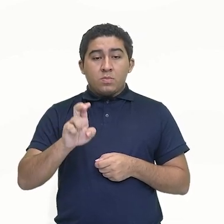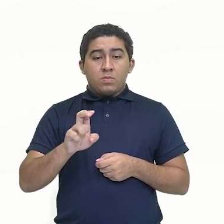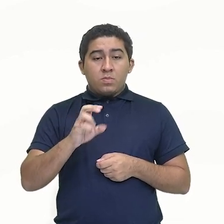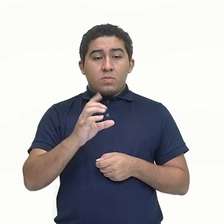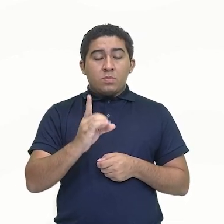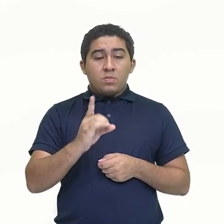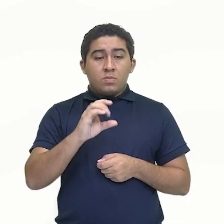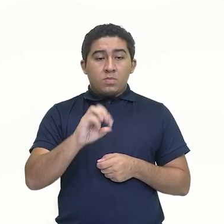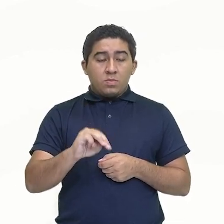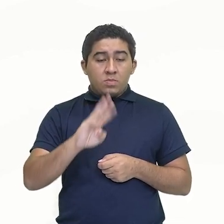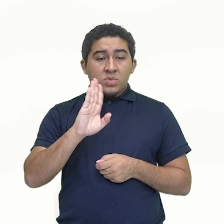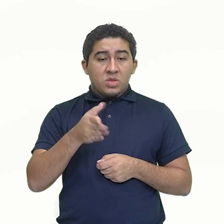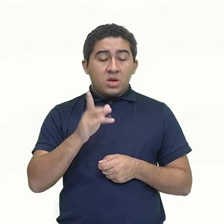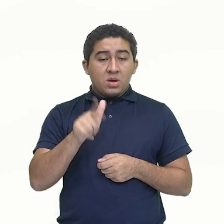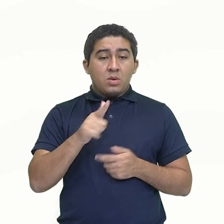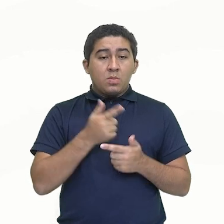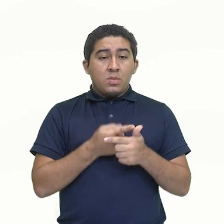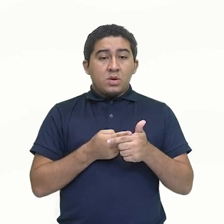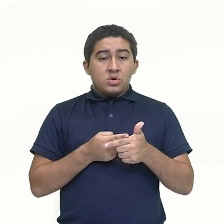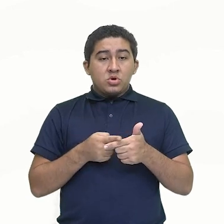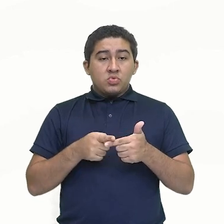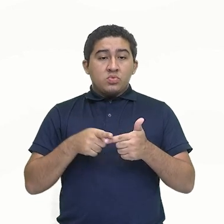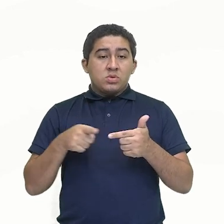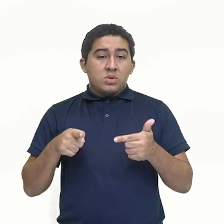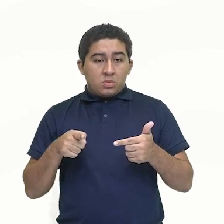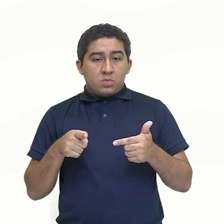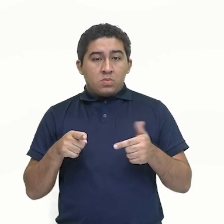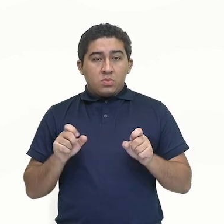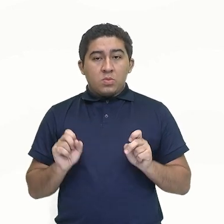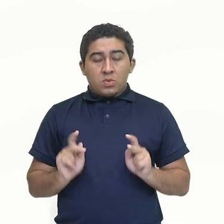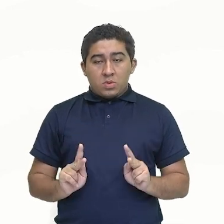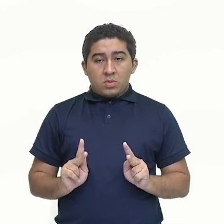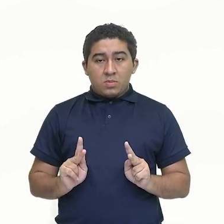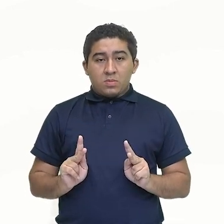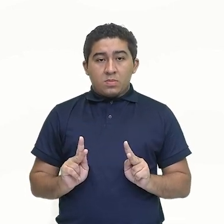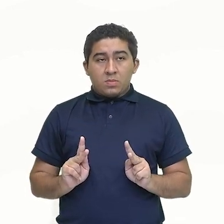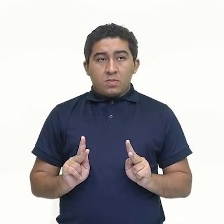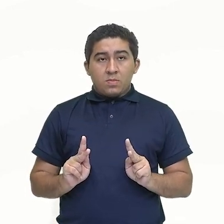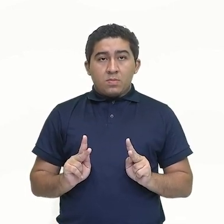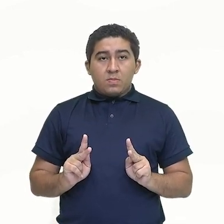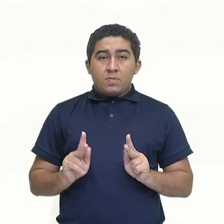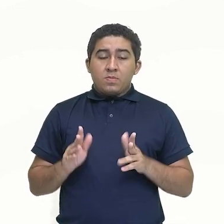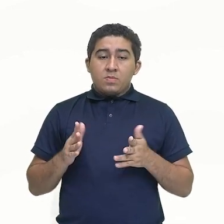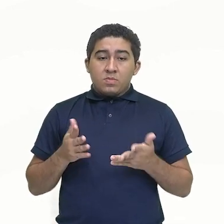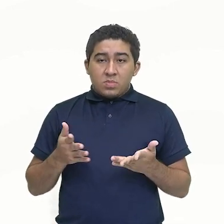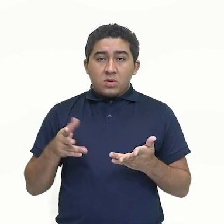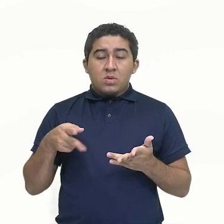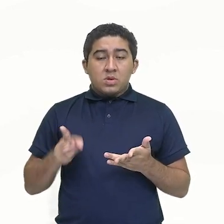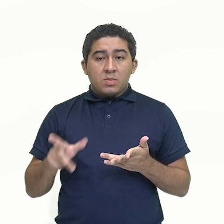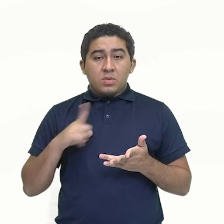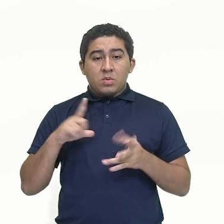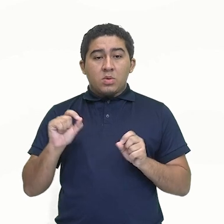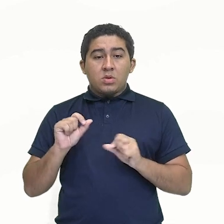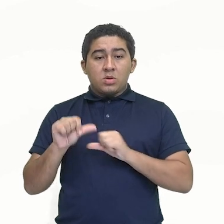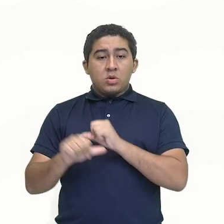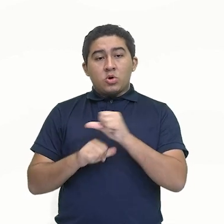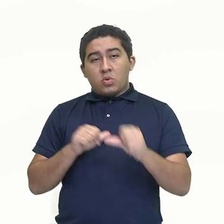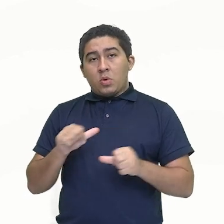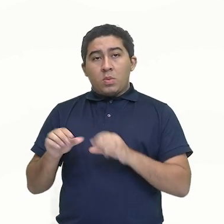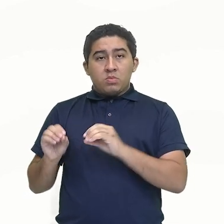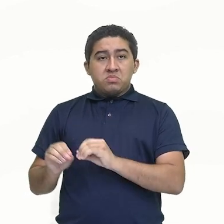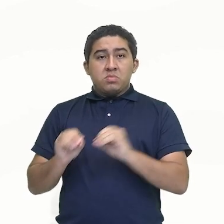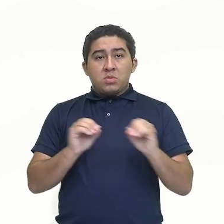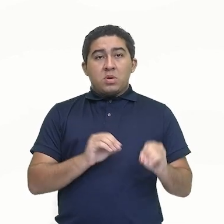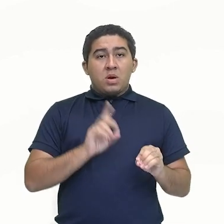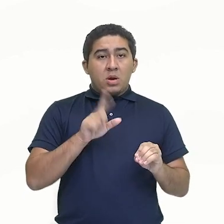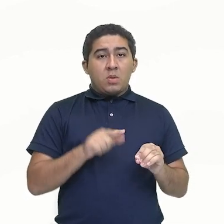decímetro. E aí já acontece uma divisão por 10, tá? Então, se a minha vírgula se desloca para a direita, eu faço uma